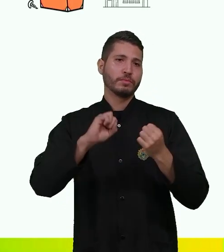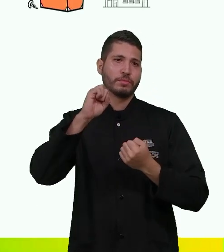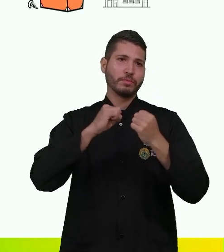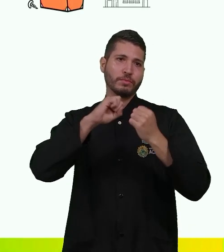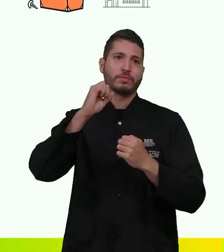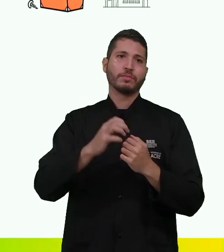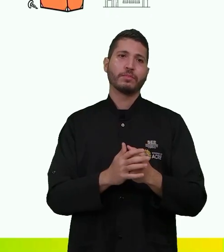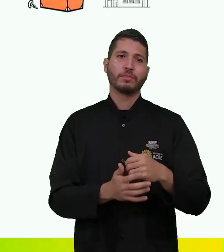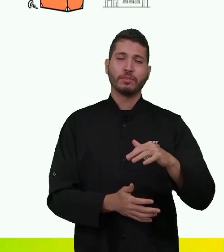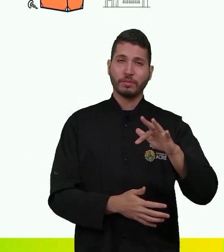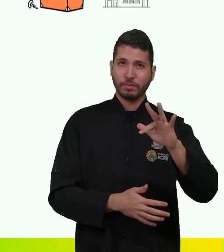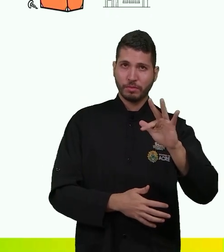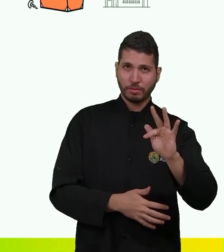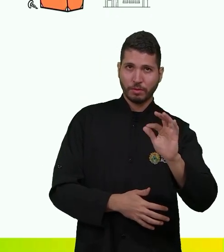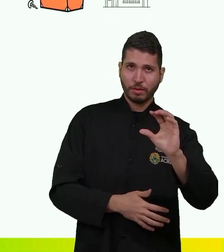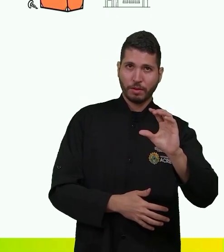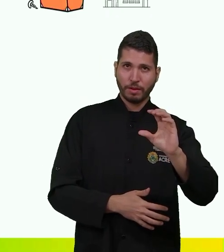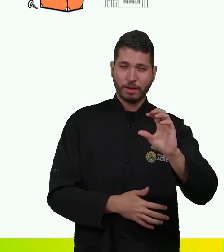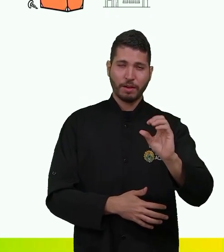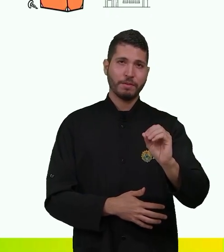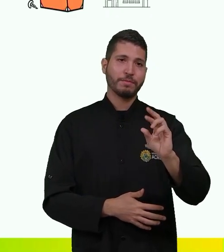produção mecanizados.